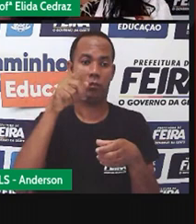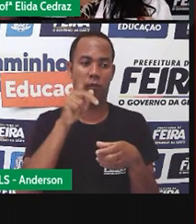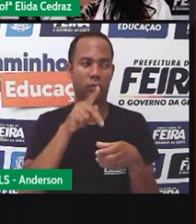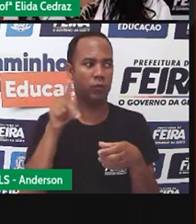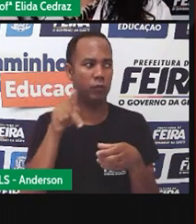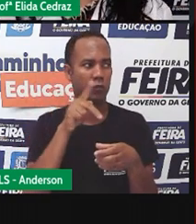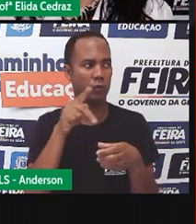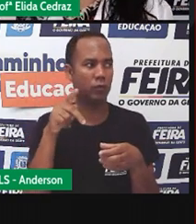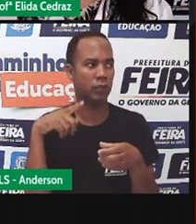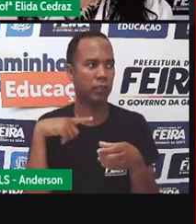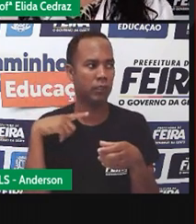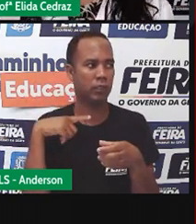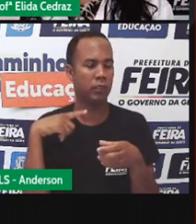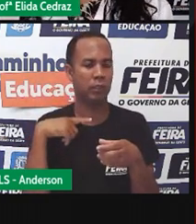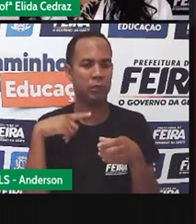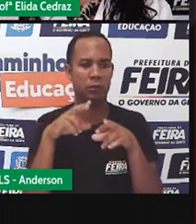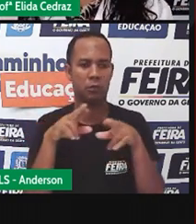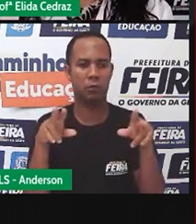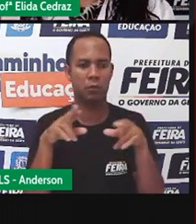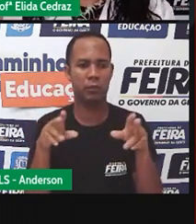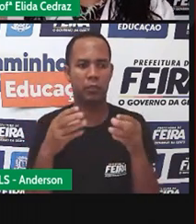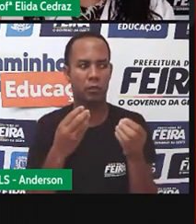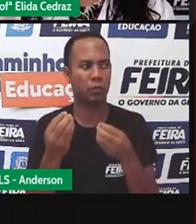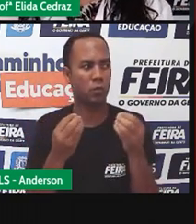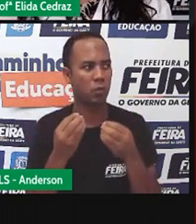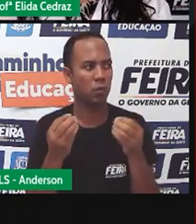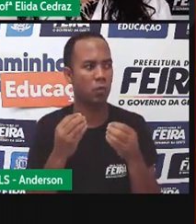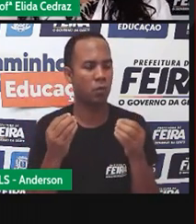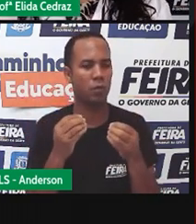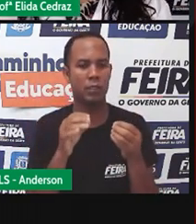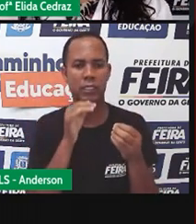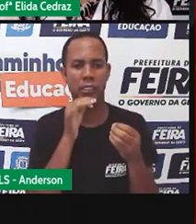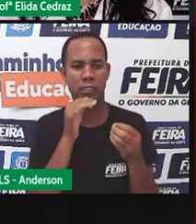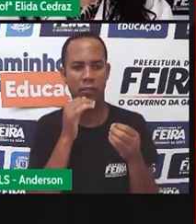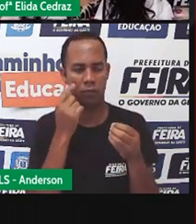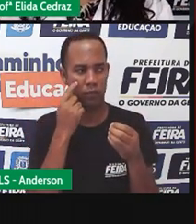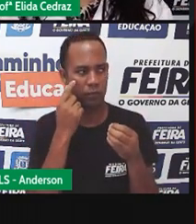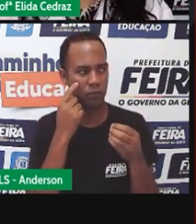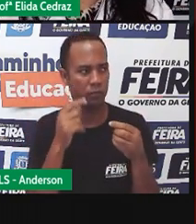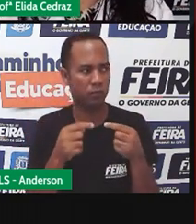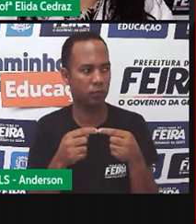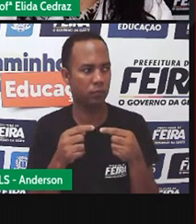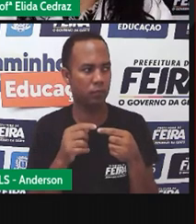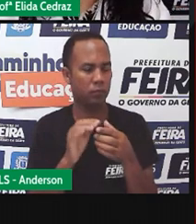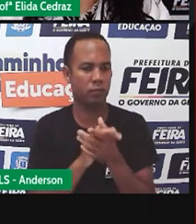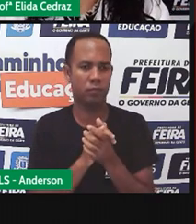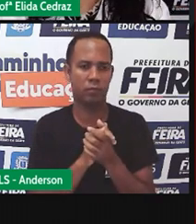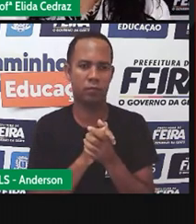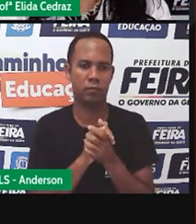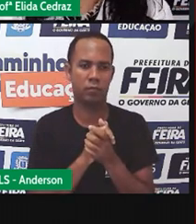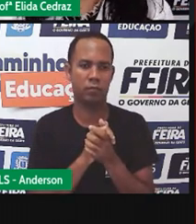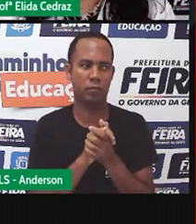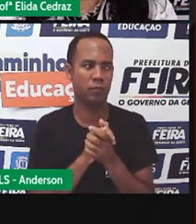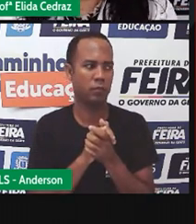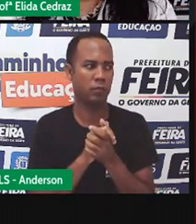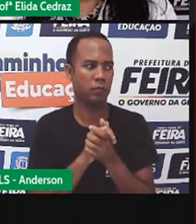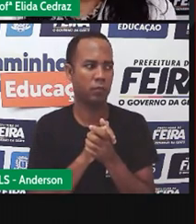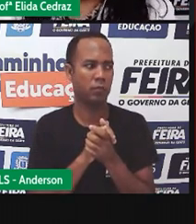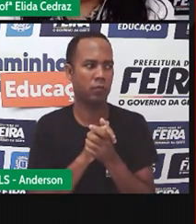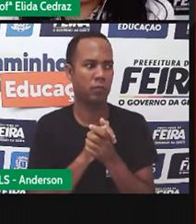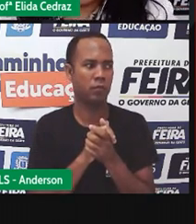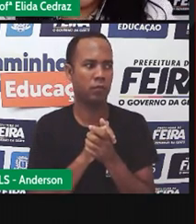alguns objetos. E nós vamos testar as propriedades deles. Olha só.